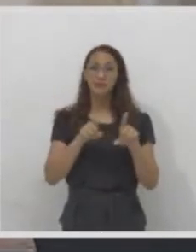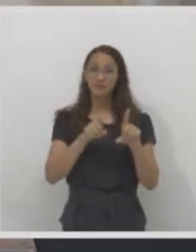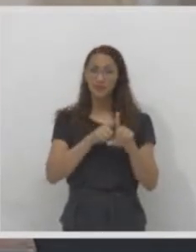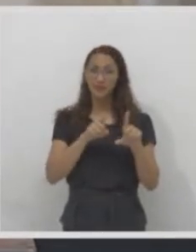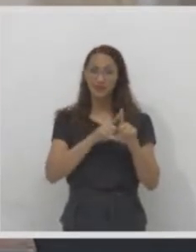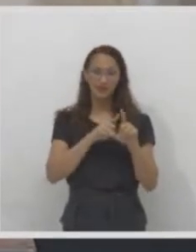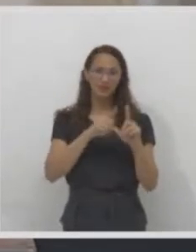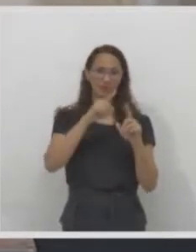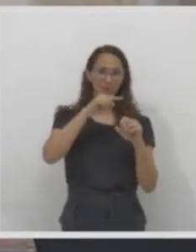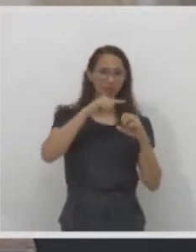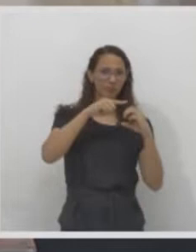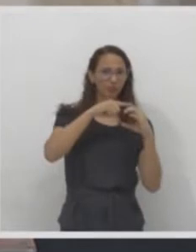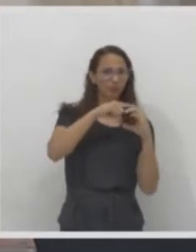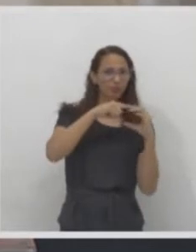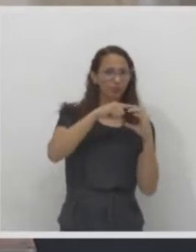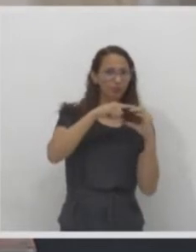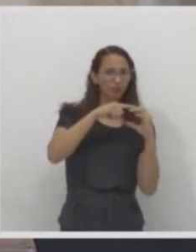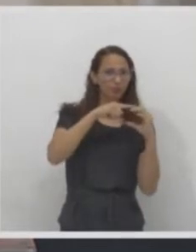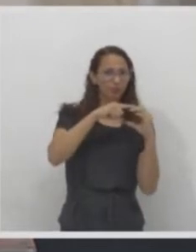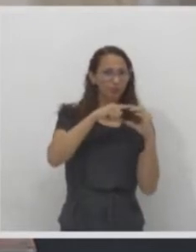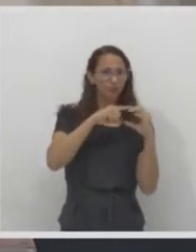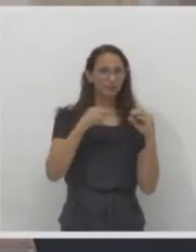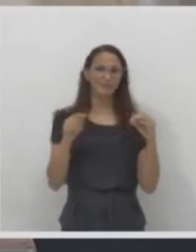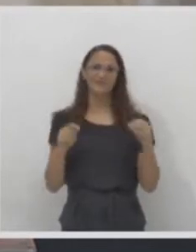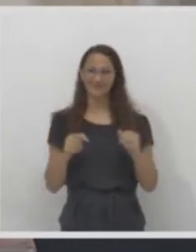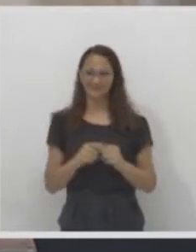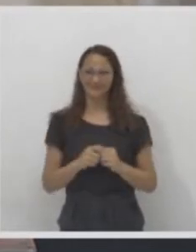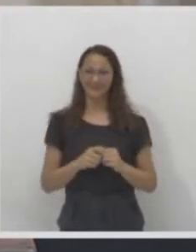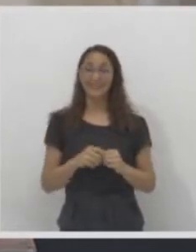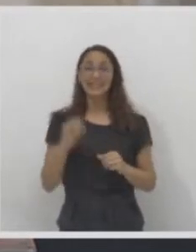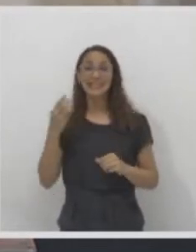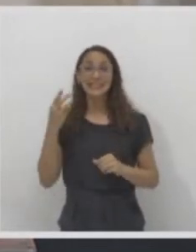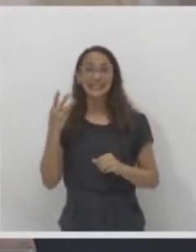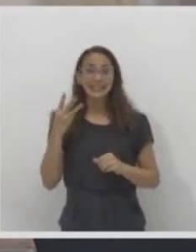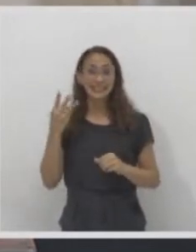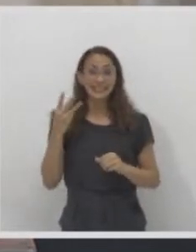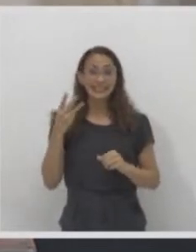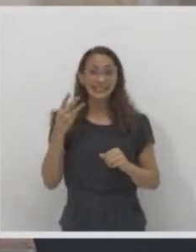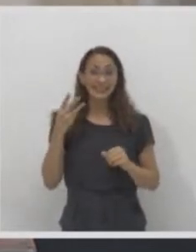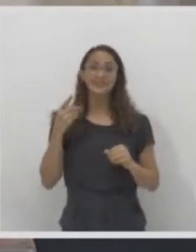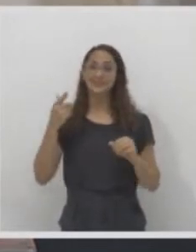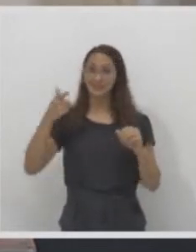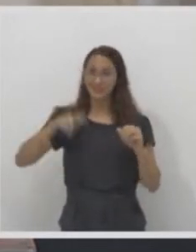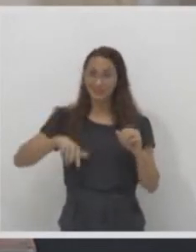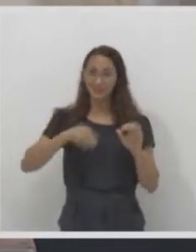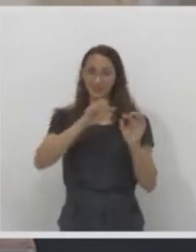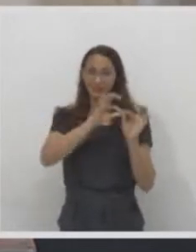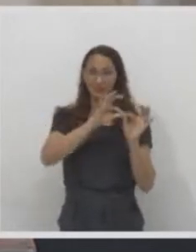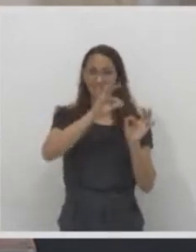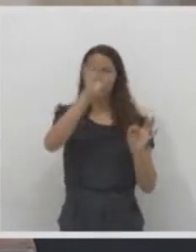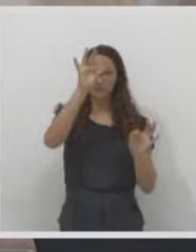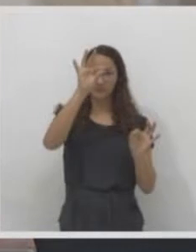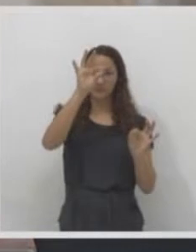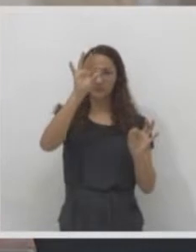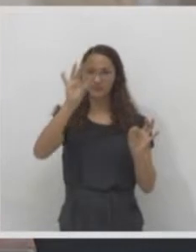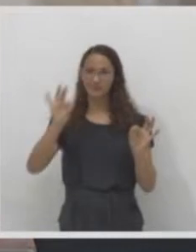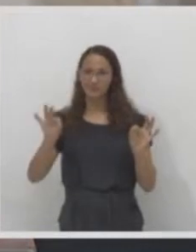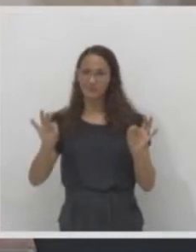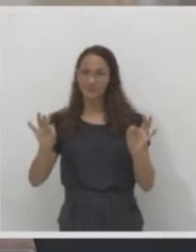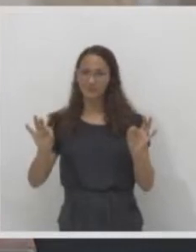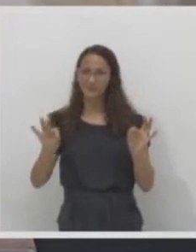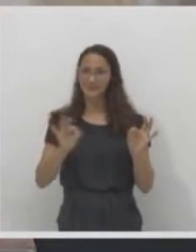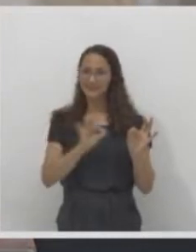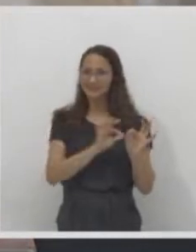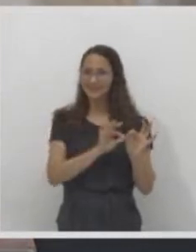YouTube. Quando eu trago um terceiro segmento de reta se encostando, vejam aqui.